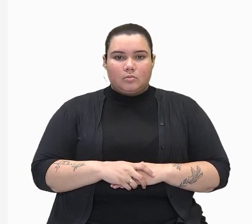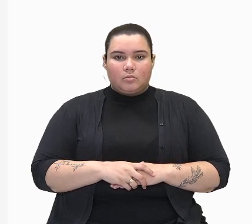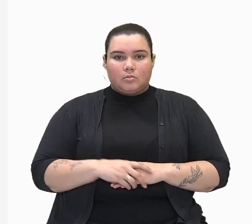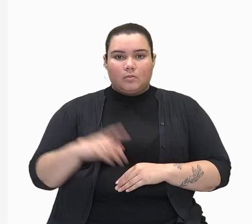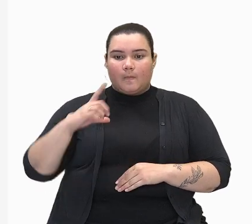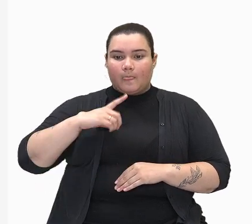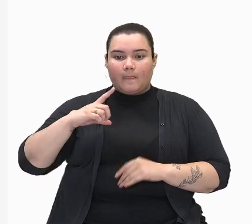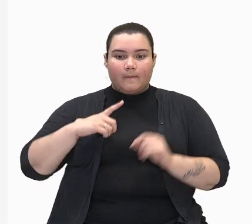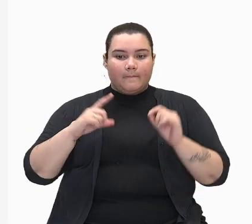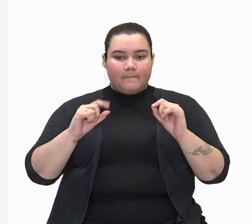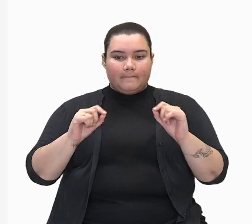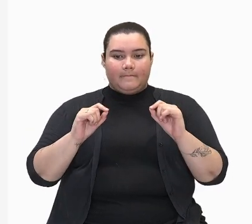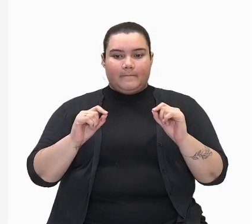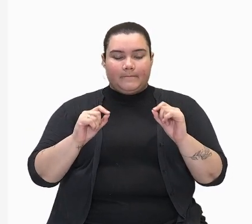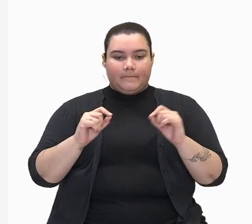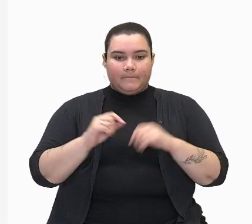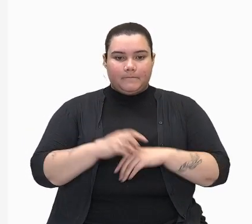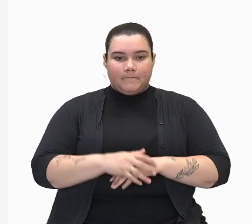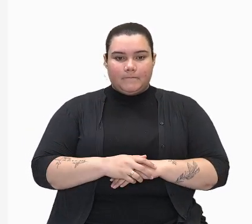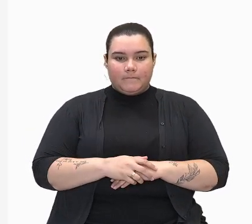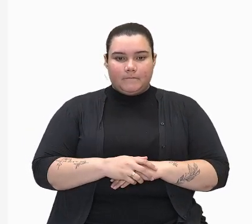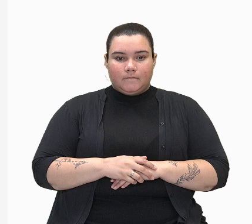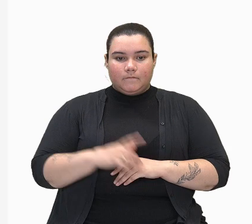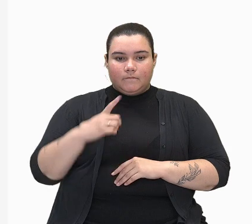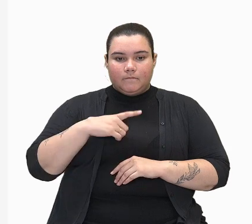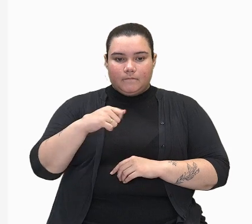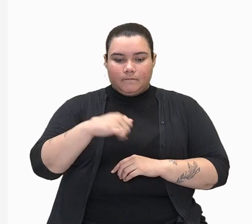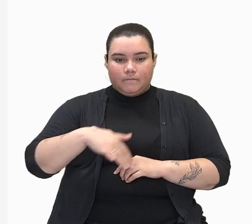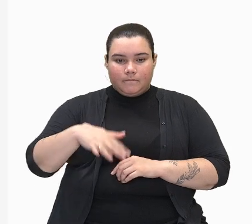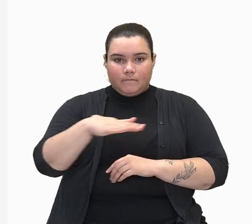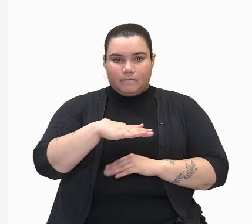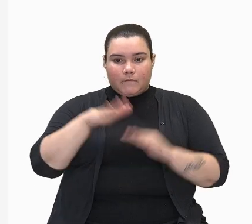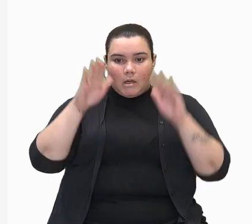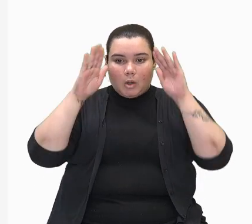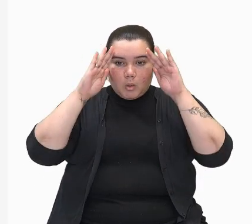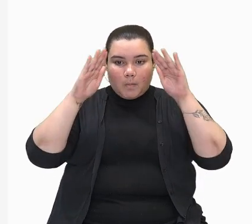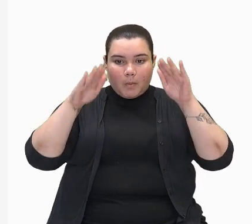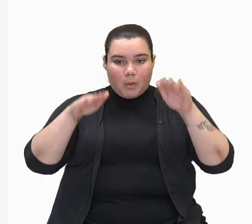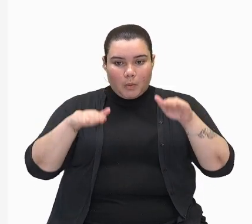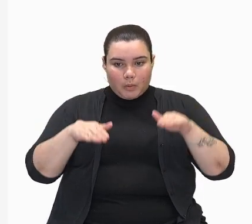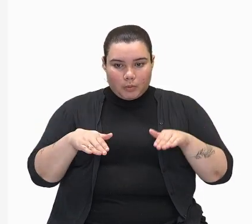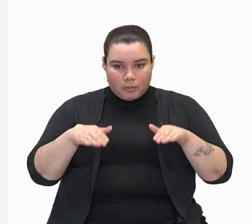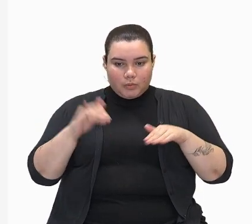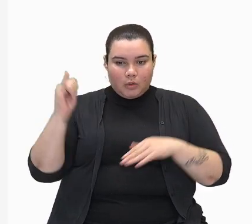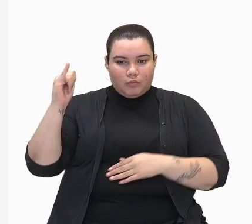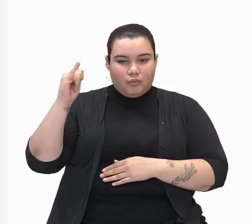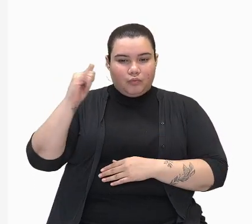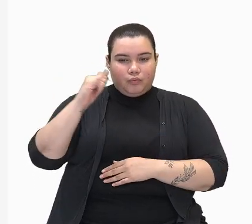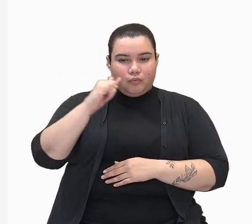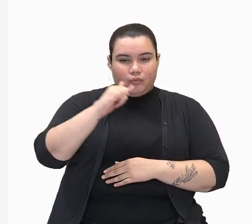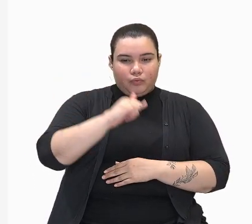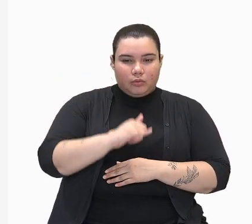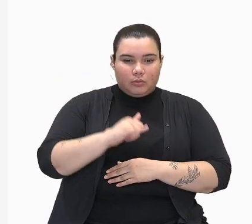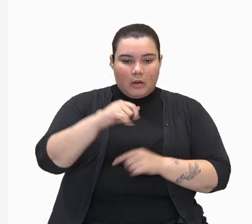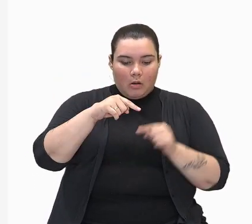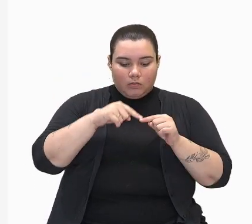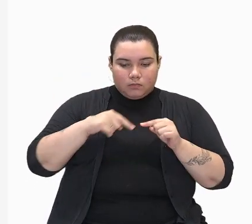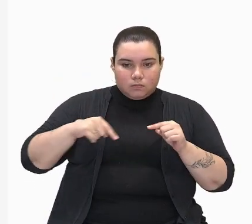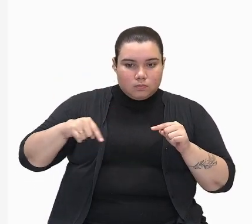nós temos uma pista de aeroporto, né? Que tem esse formato circular.